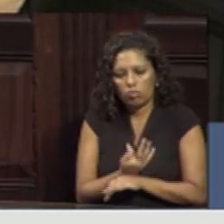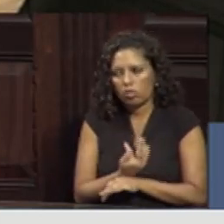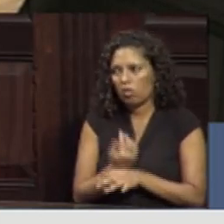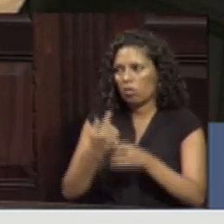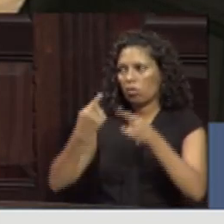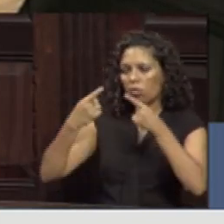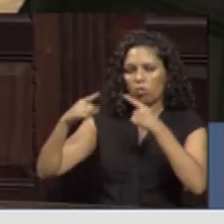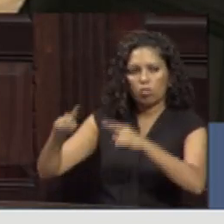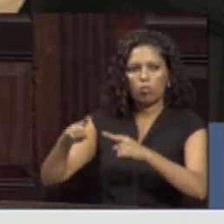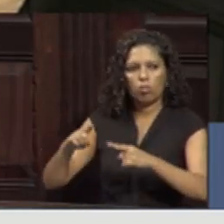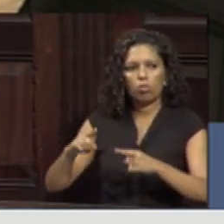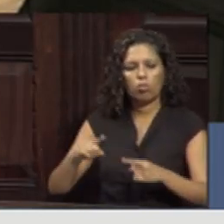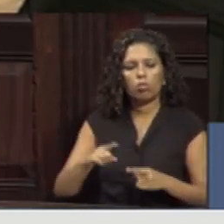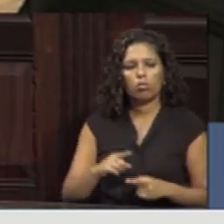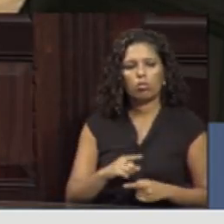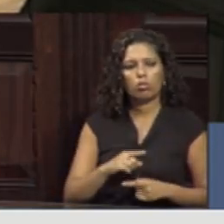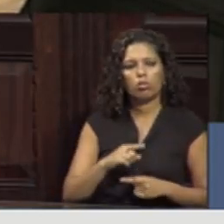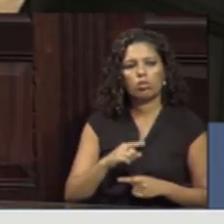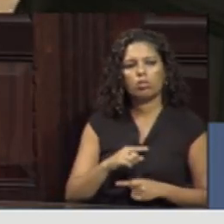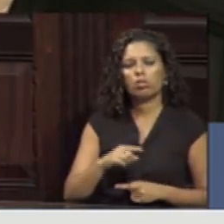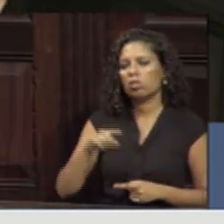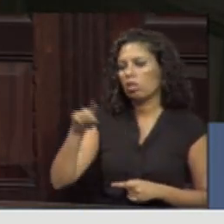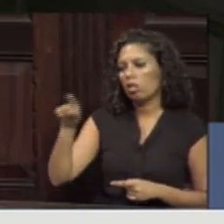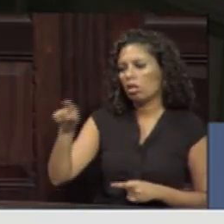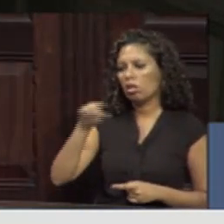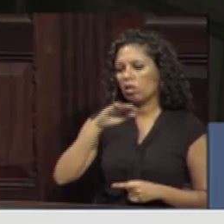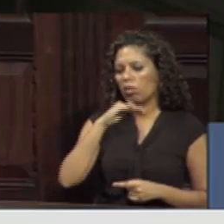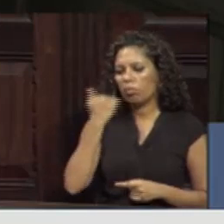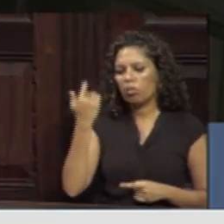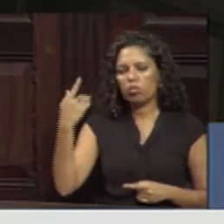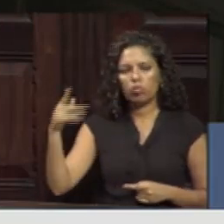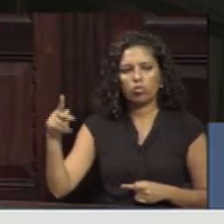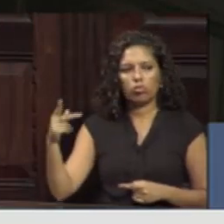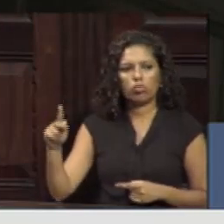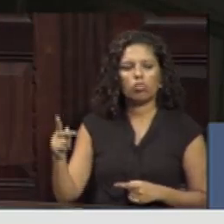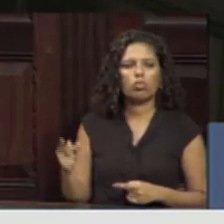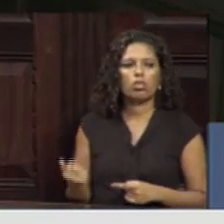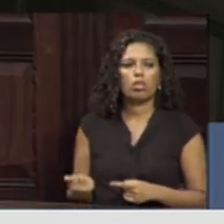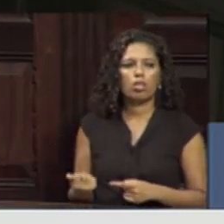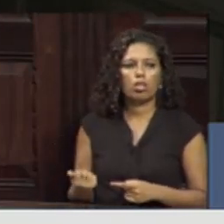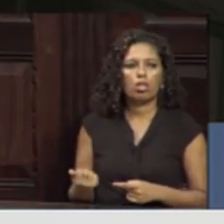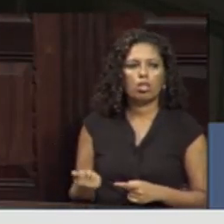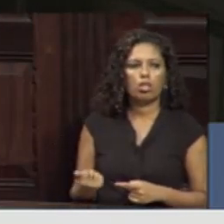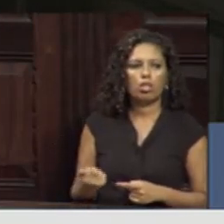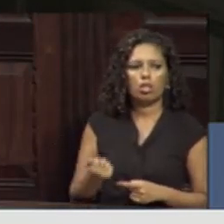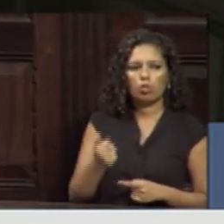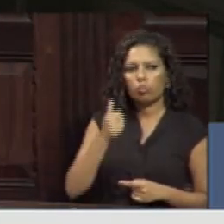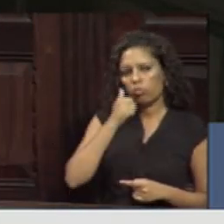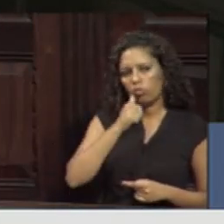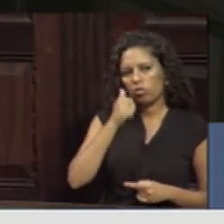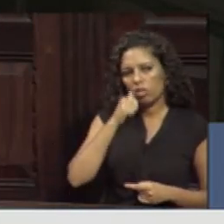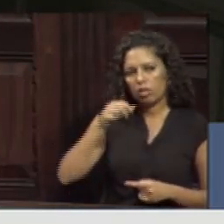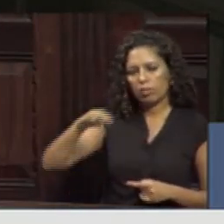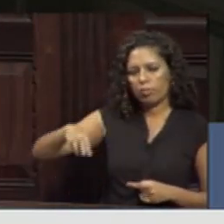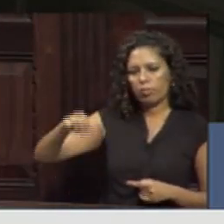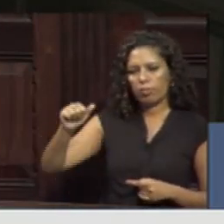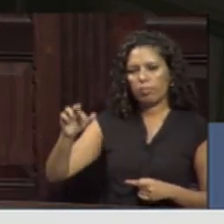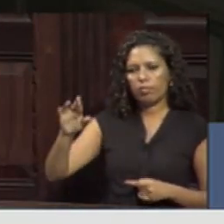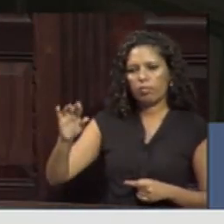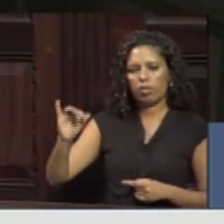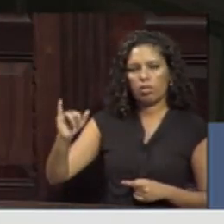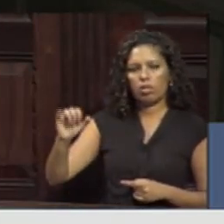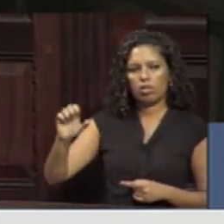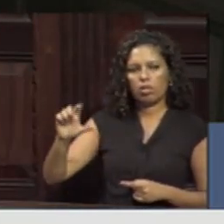que recebemos a notícia da execução bárbara e cruel da vereadora Marielle Franco e de